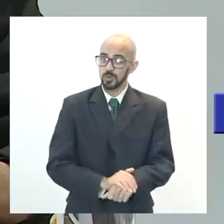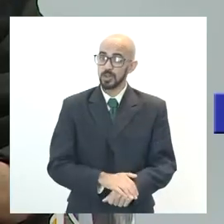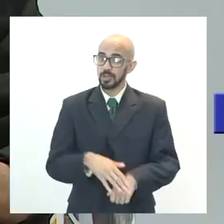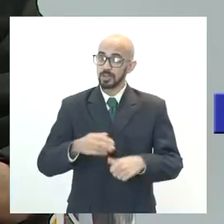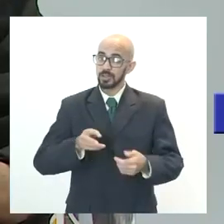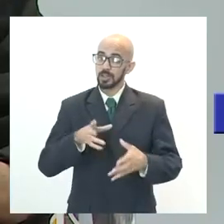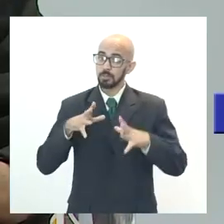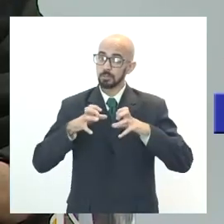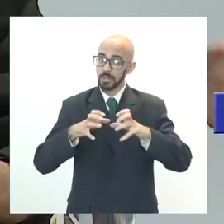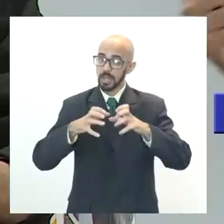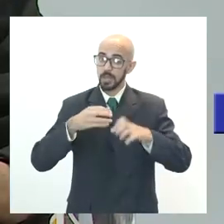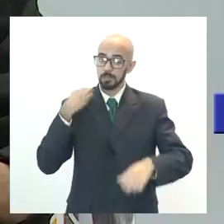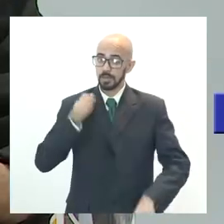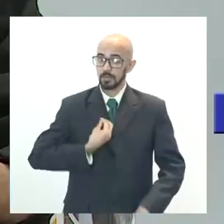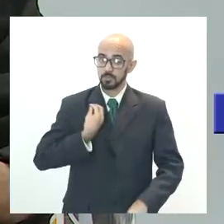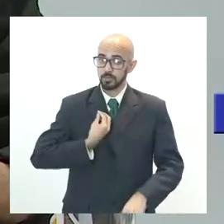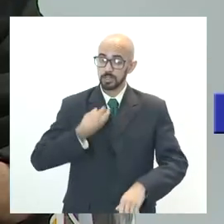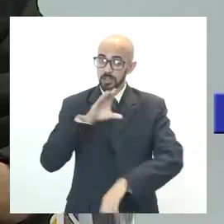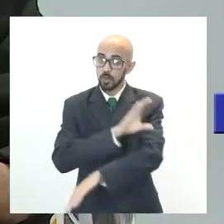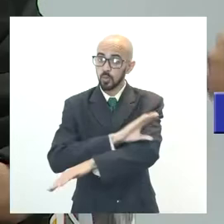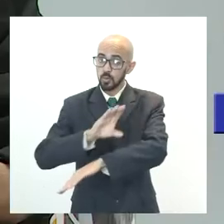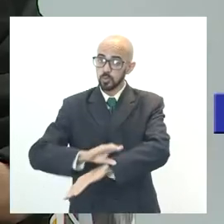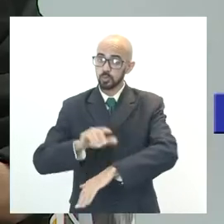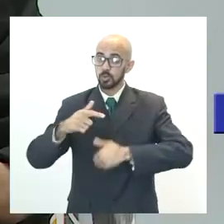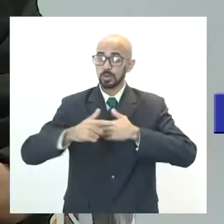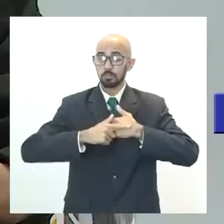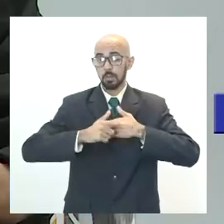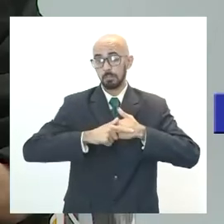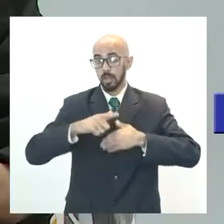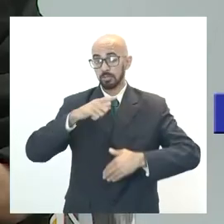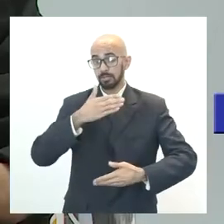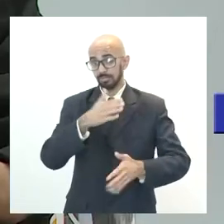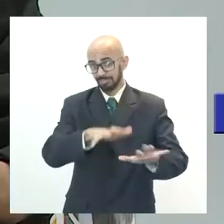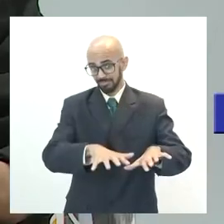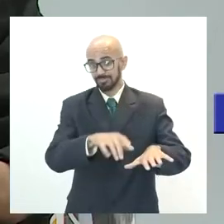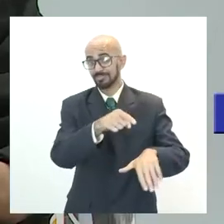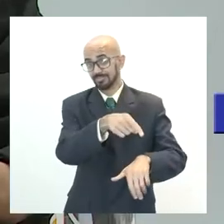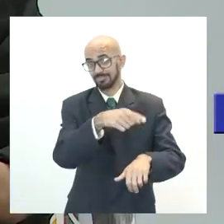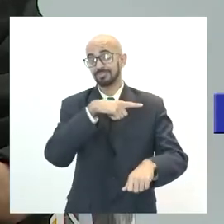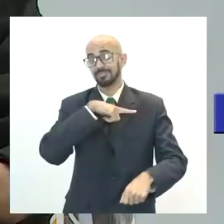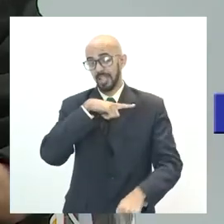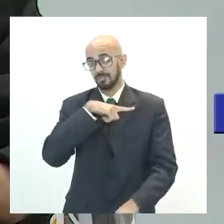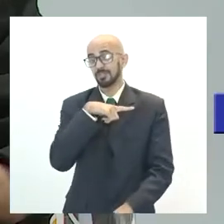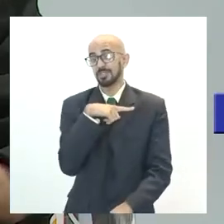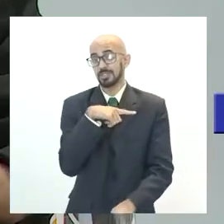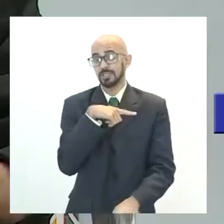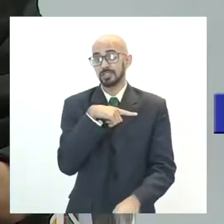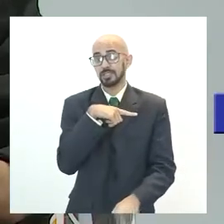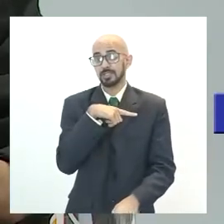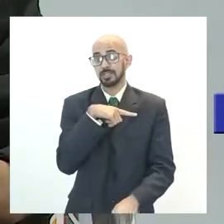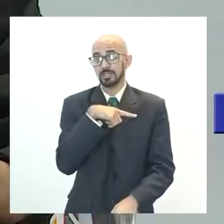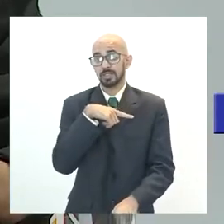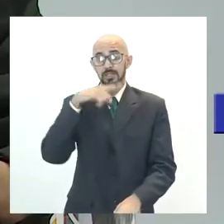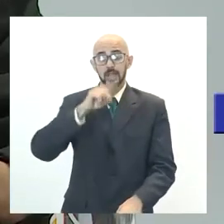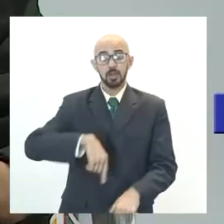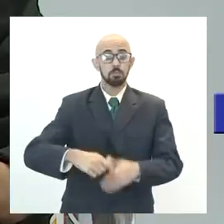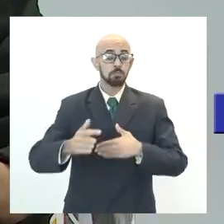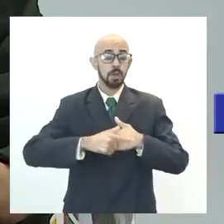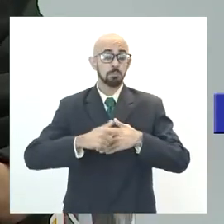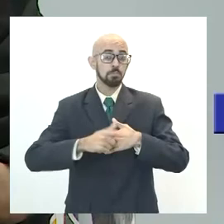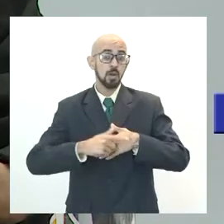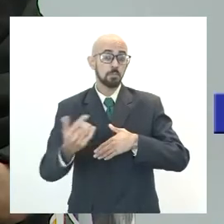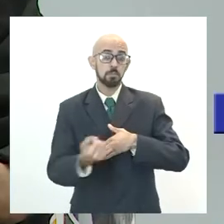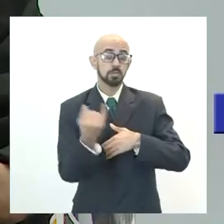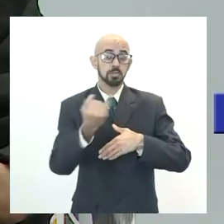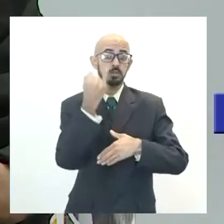pela vida a cultura teve esse papel EA cultura tem um papel primordial no Rio de Janeiro a